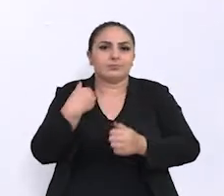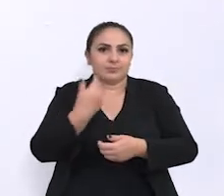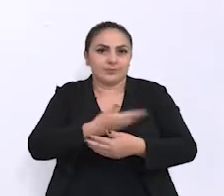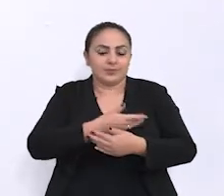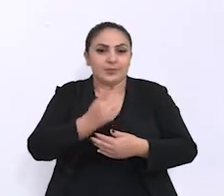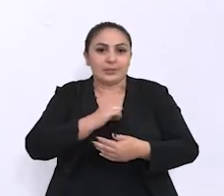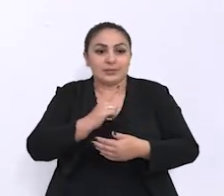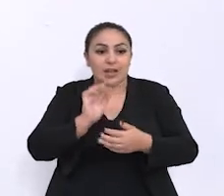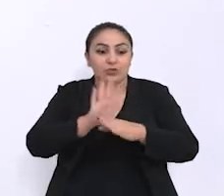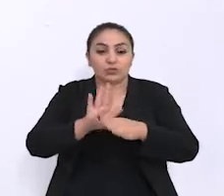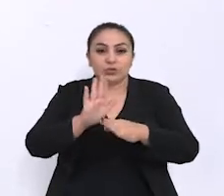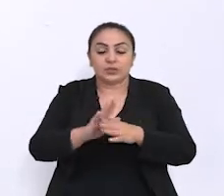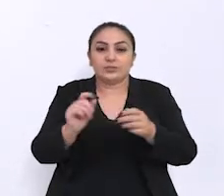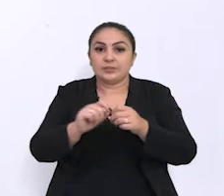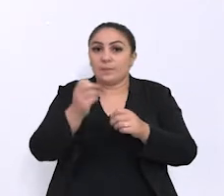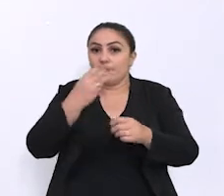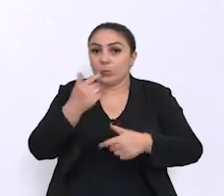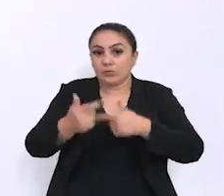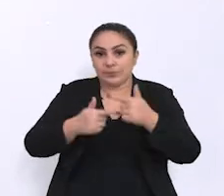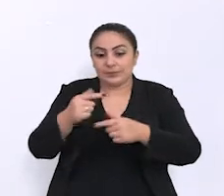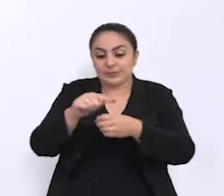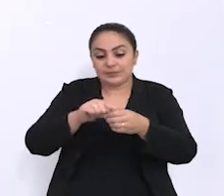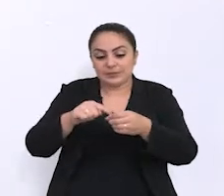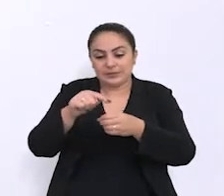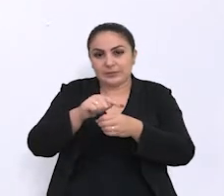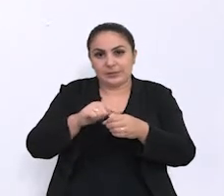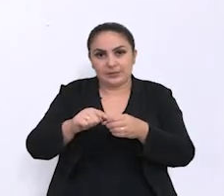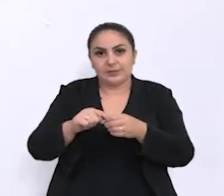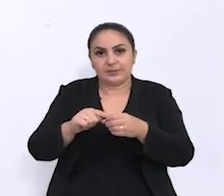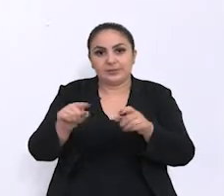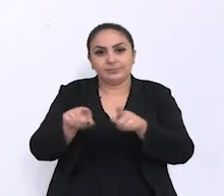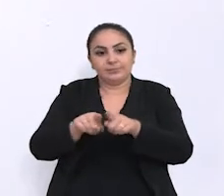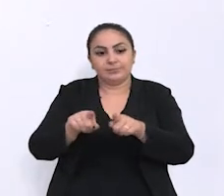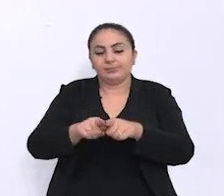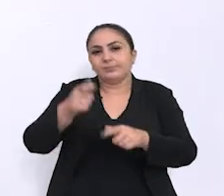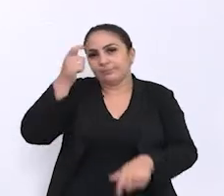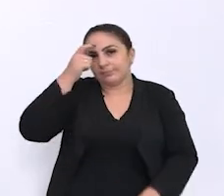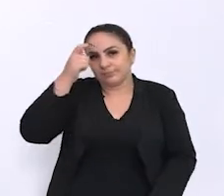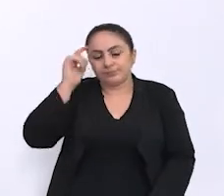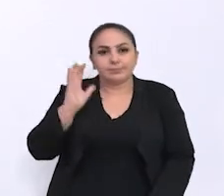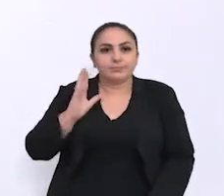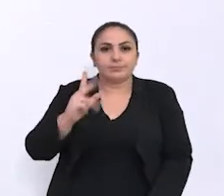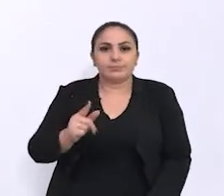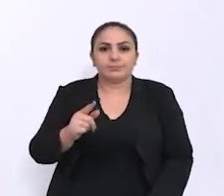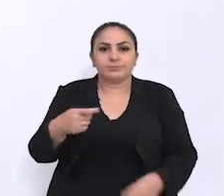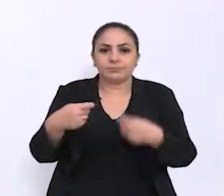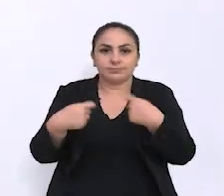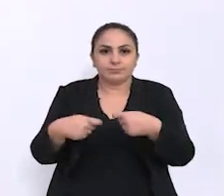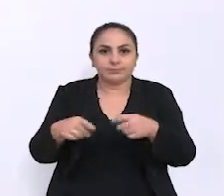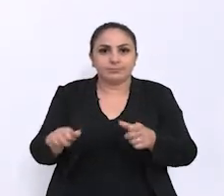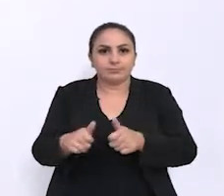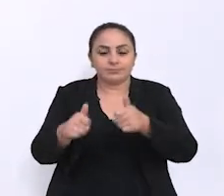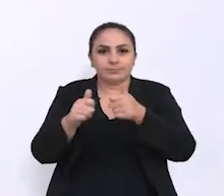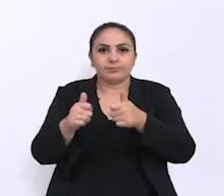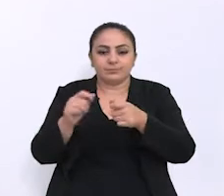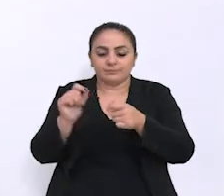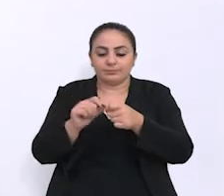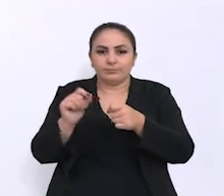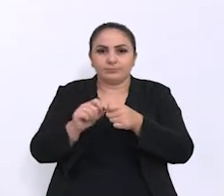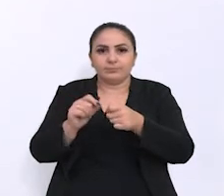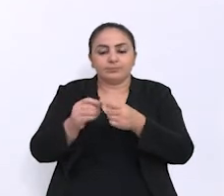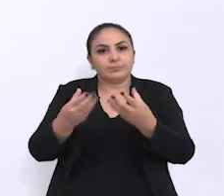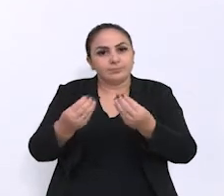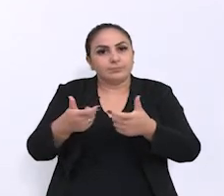para nos ajudar a fazer um bom trabalho na cidade, tendo consciência que a demanda de melhorias a ser